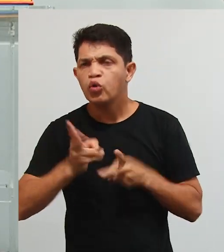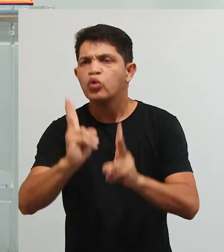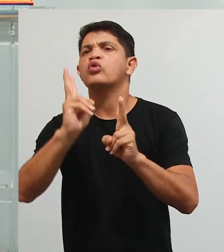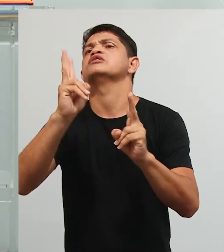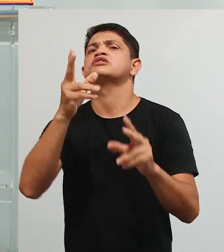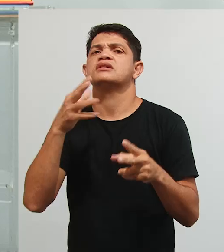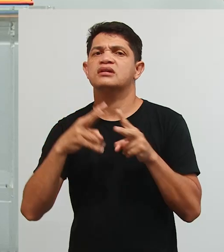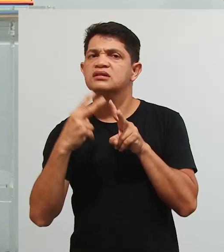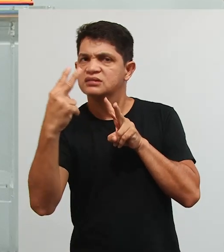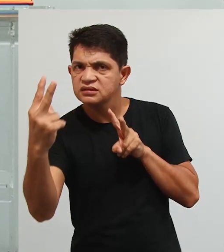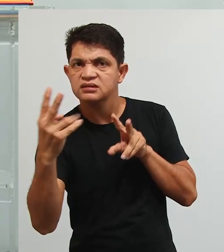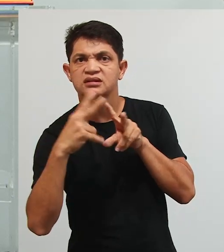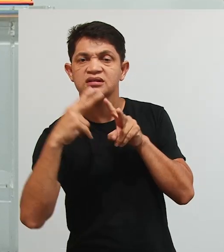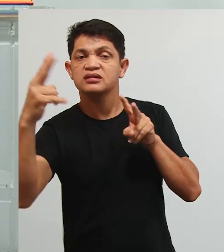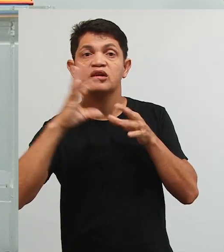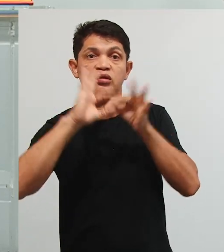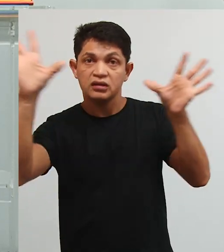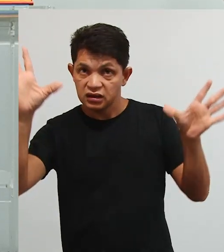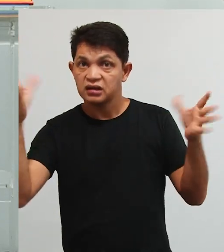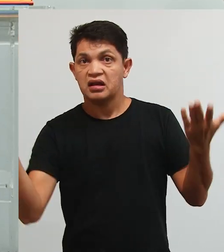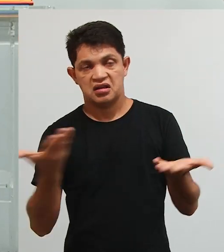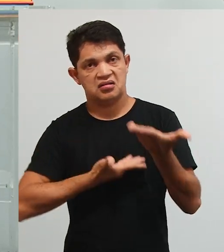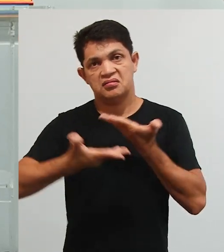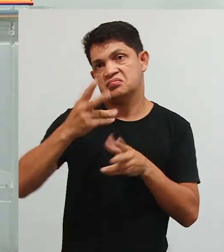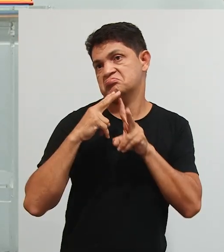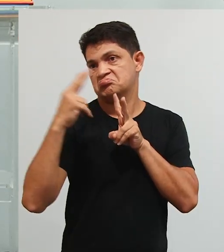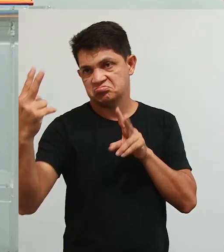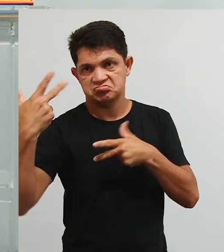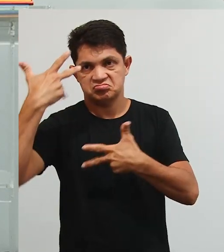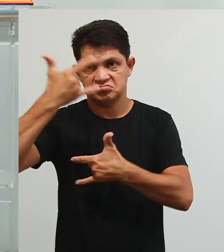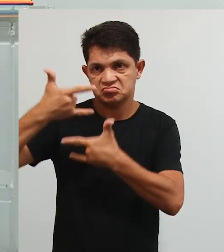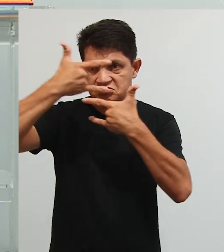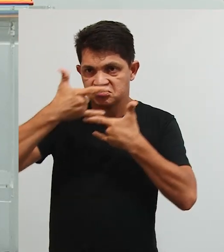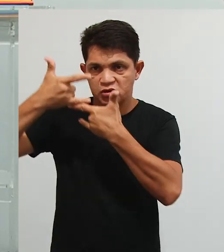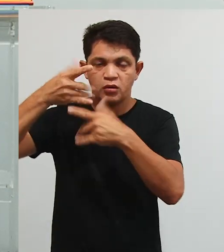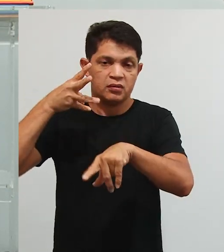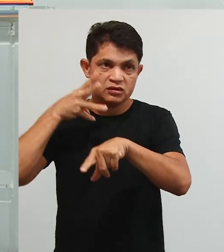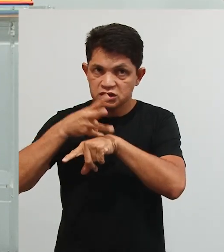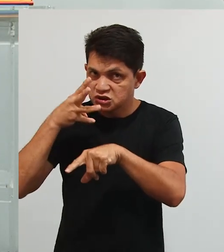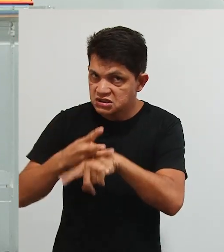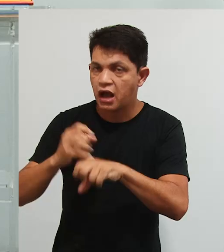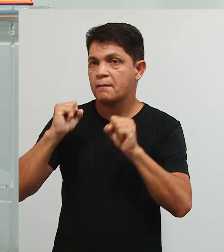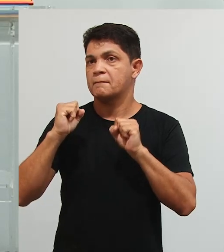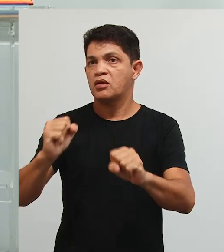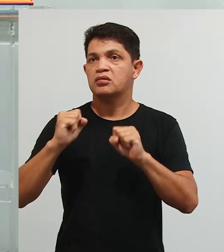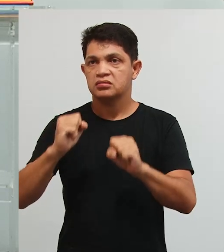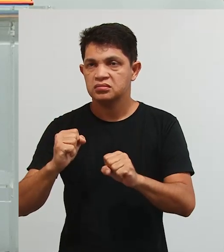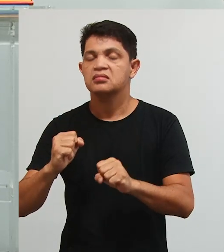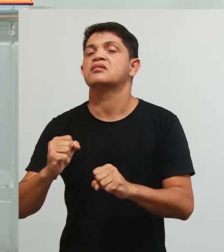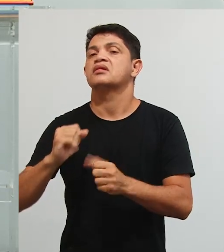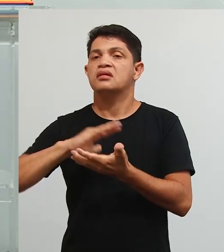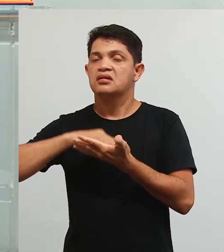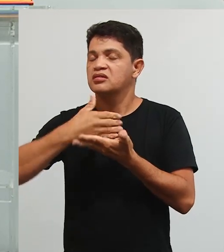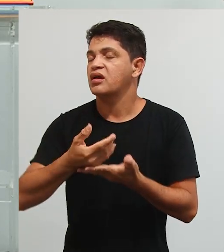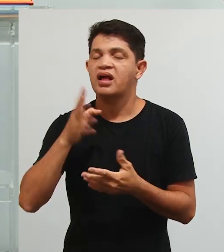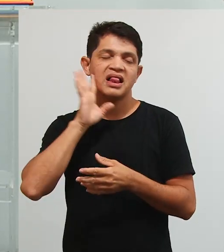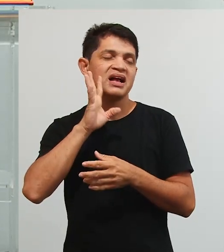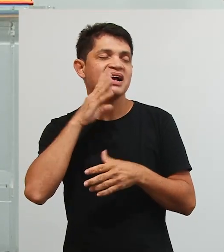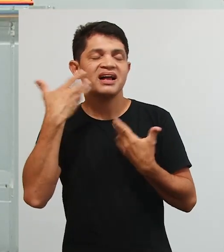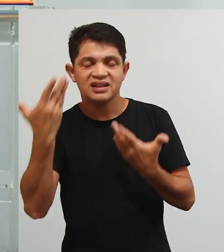pretende. E aí a solução, portanto, em diálogo, Freire, Paulinho, ai que tudo. Então,